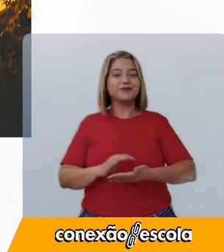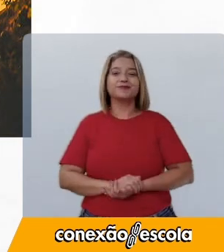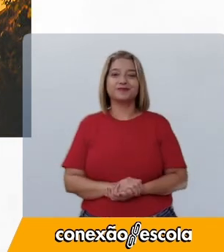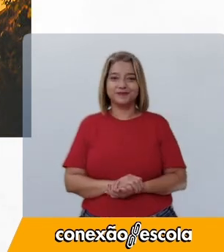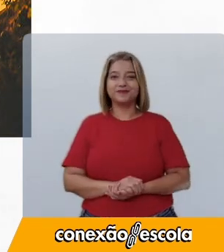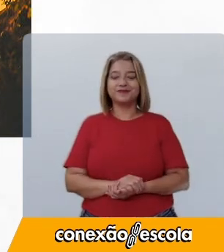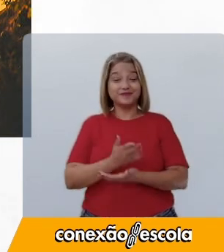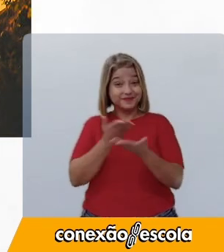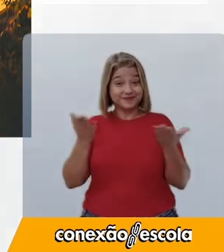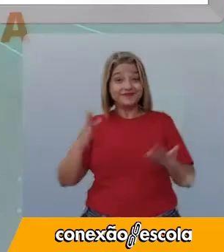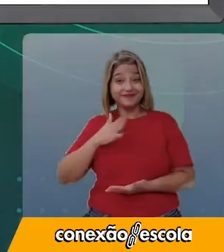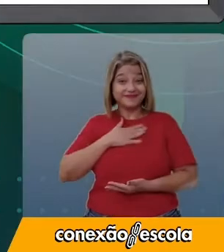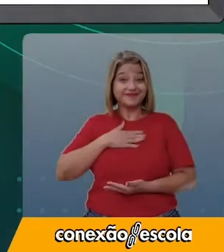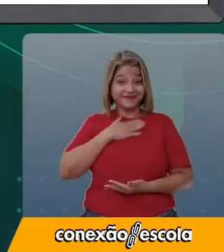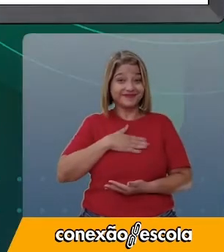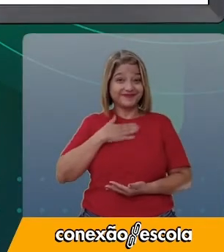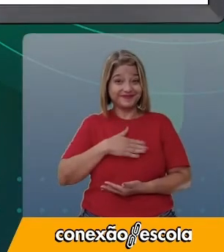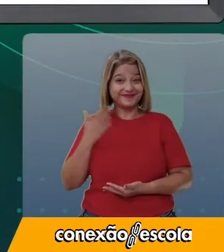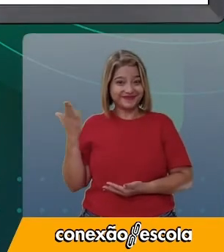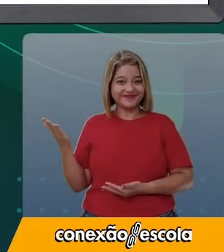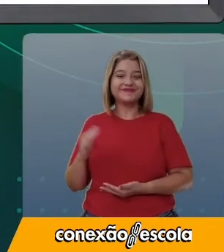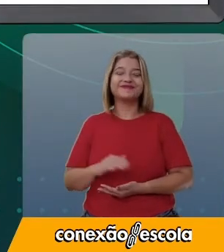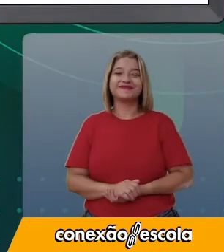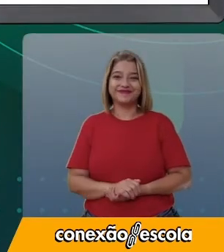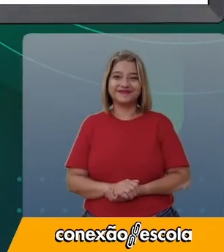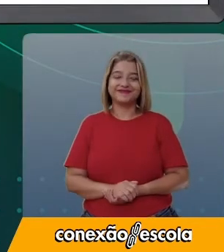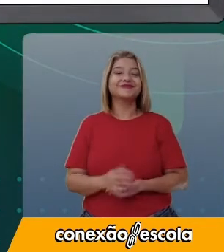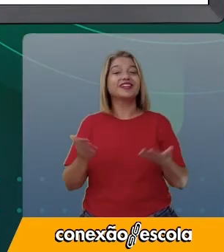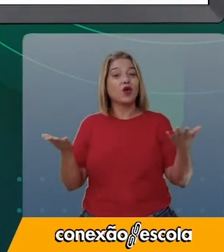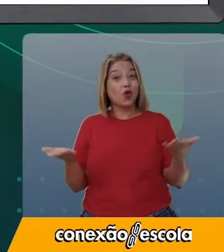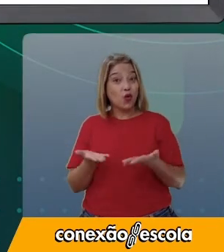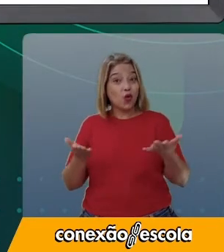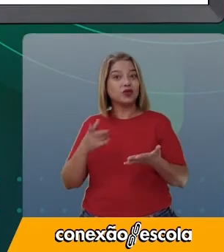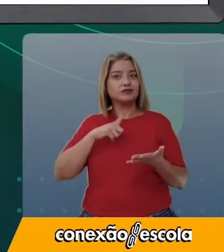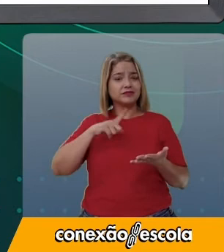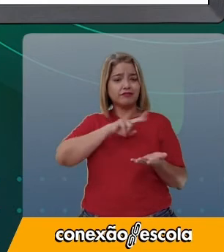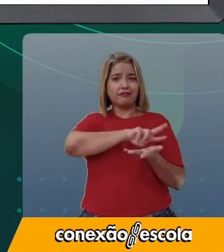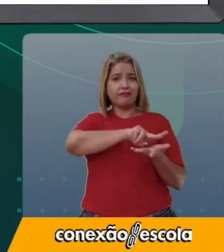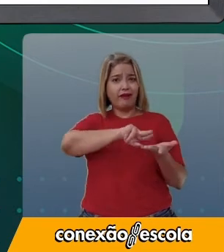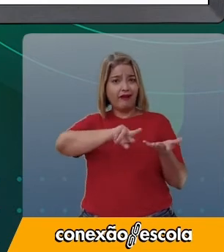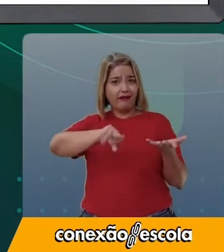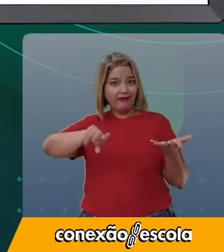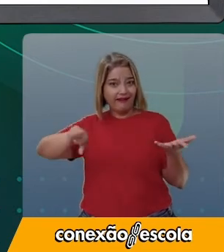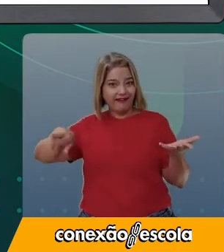gostaram? Então, olha só, hoje vimos